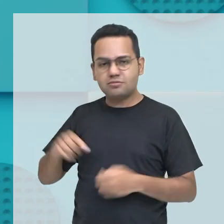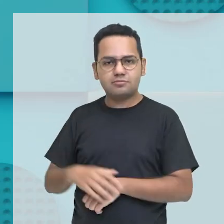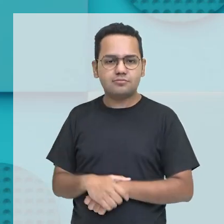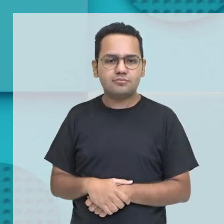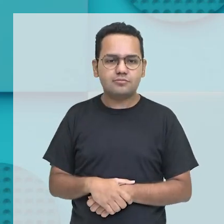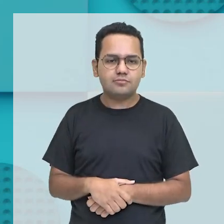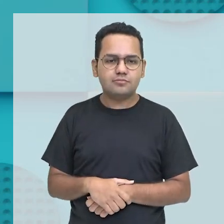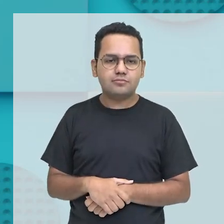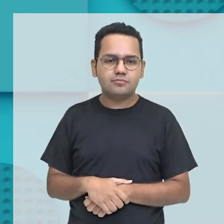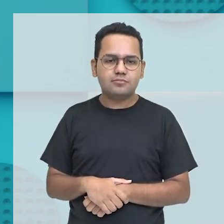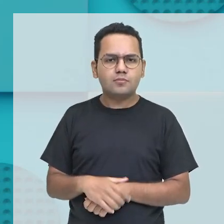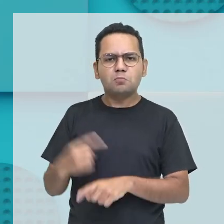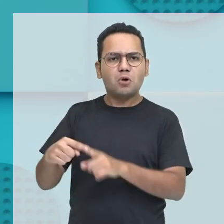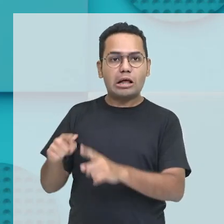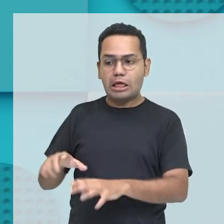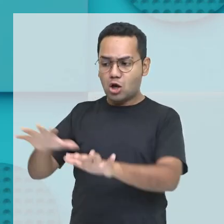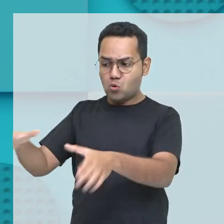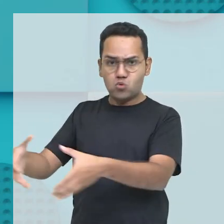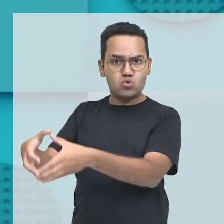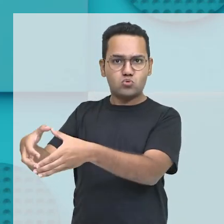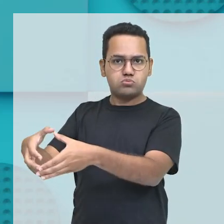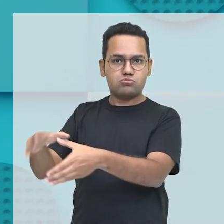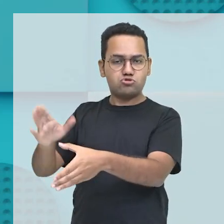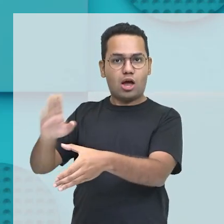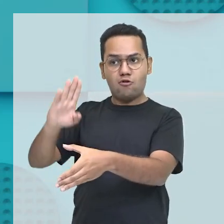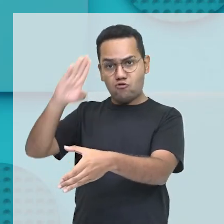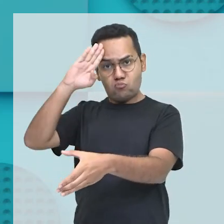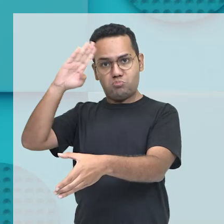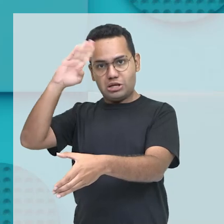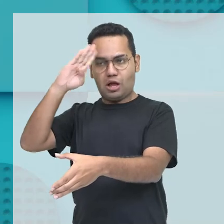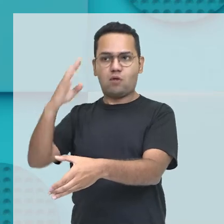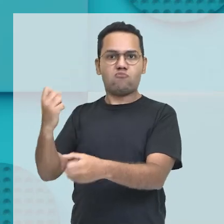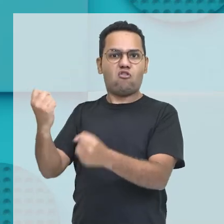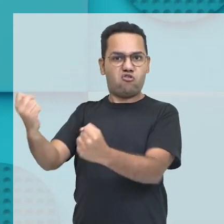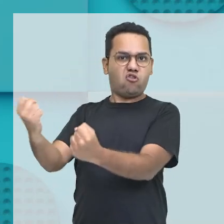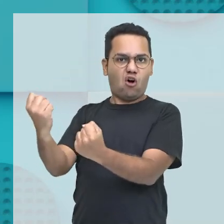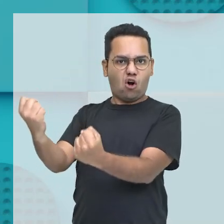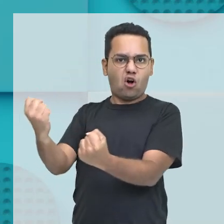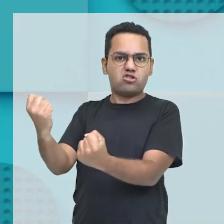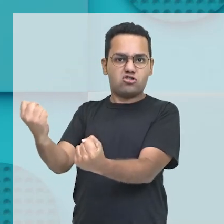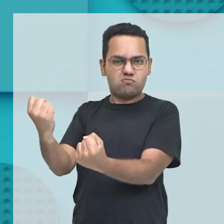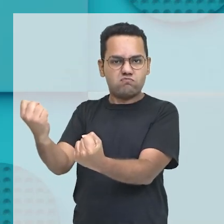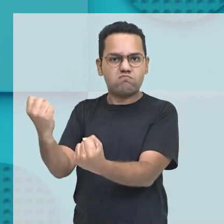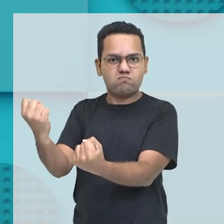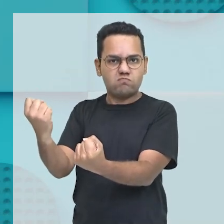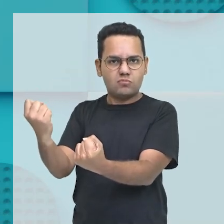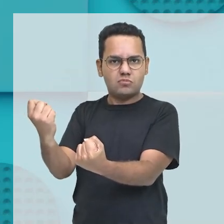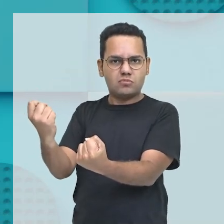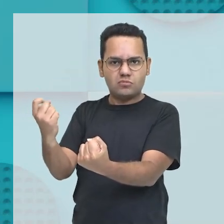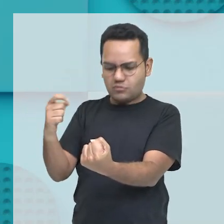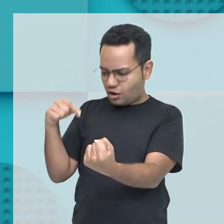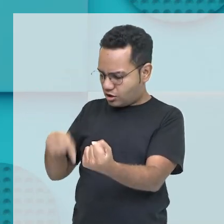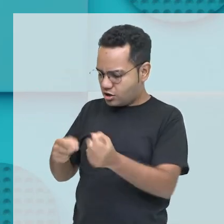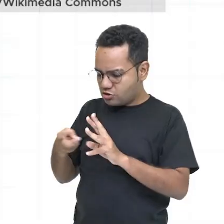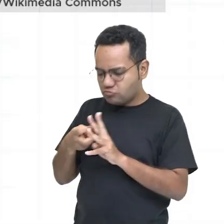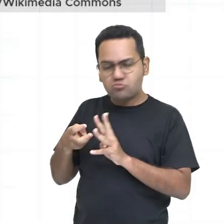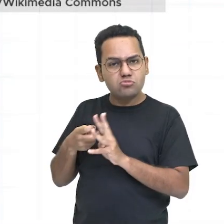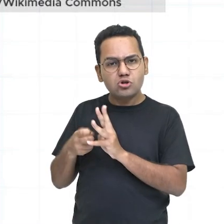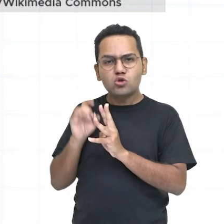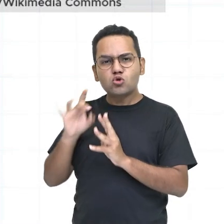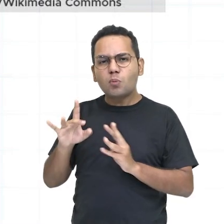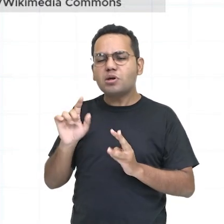chega para te colonizar e é uma força que não tem como fazer uma comparação. Vamos lá voltar para o